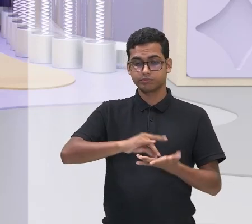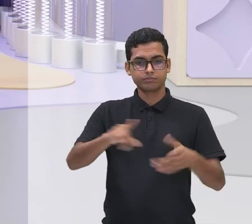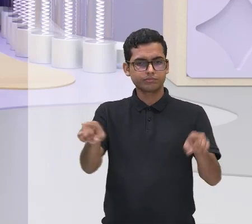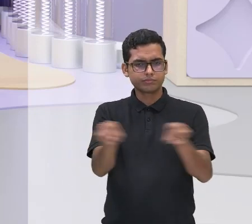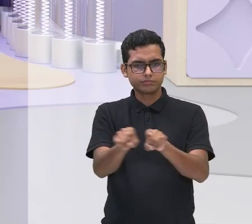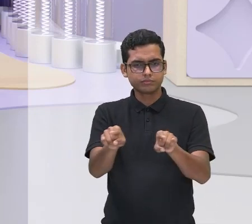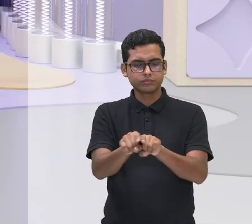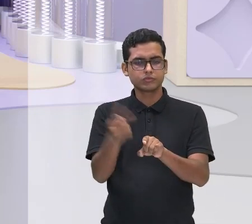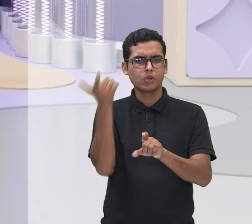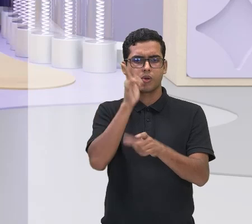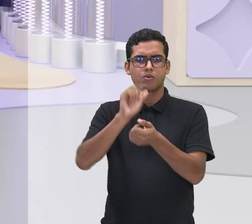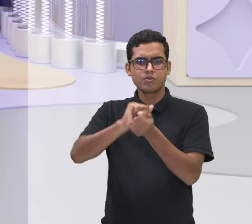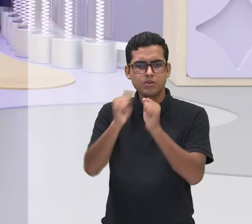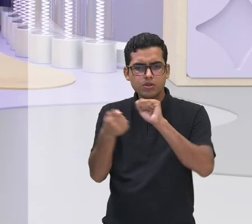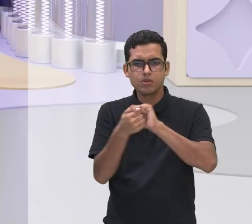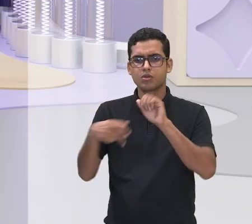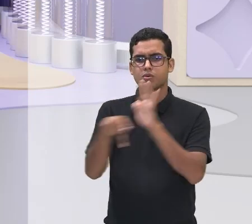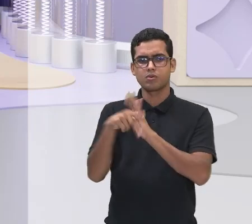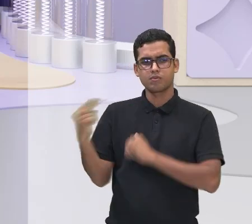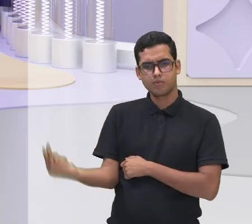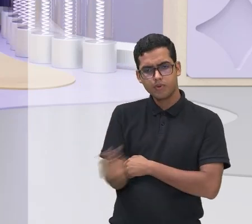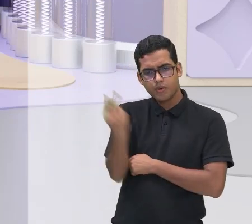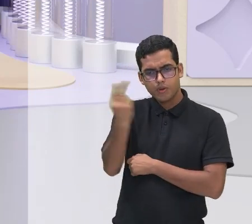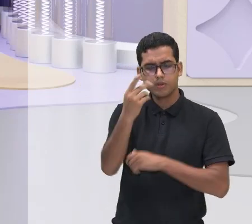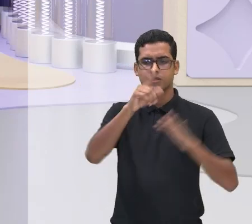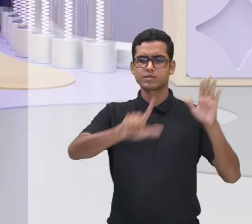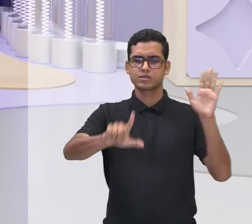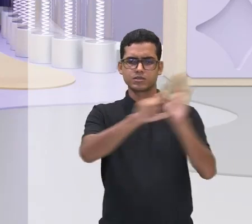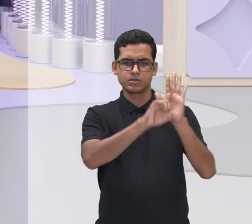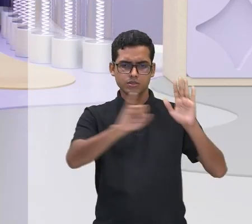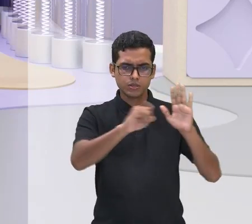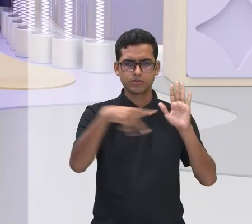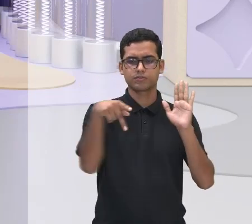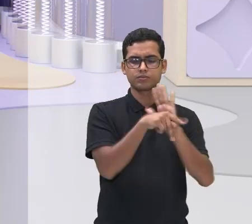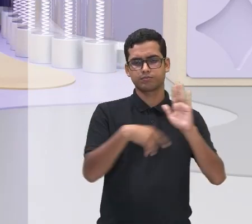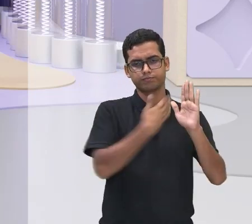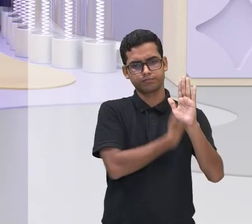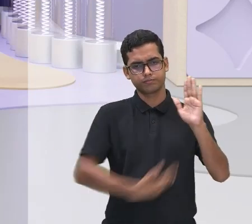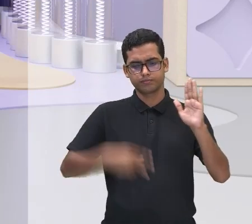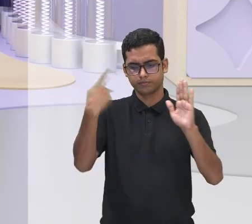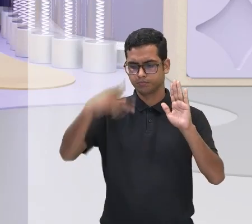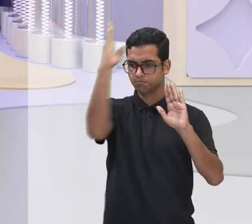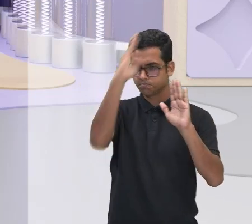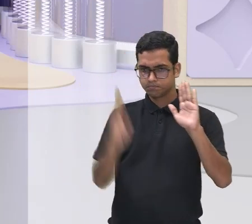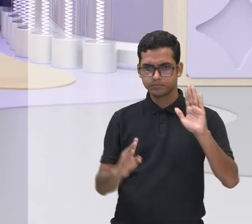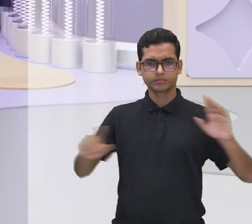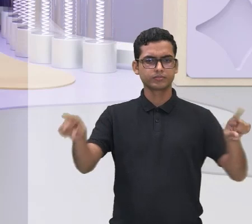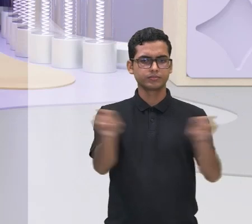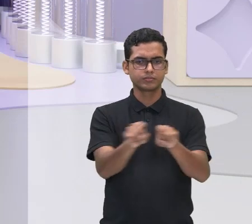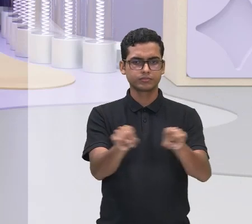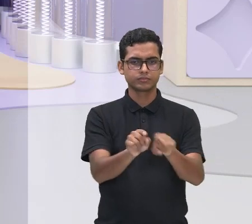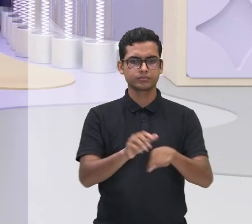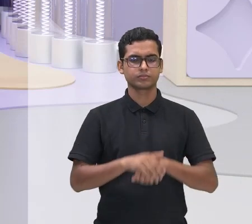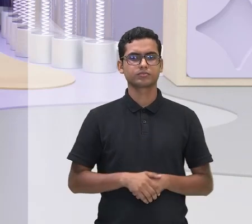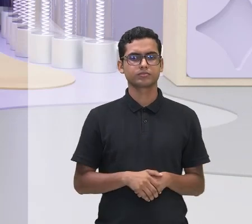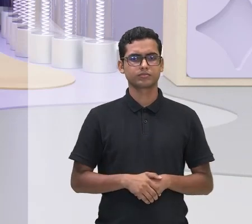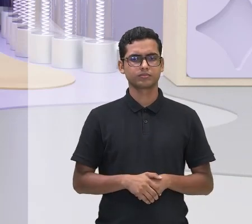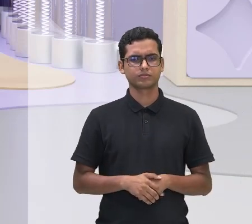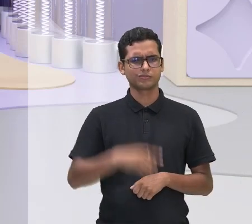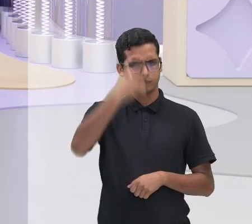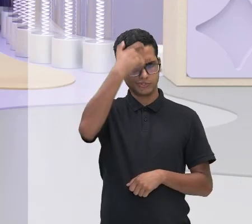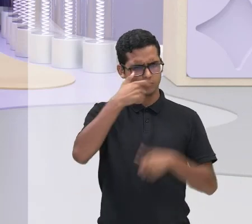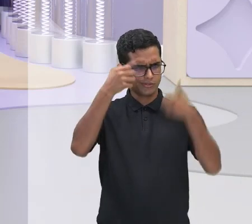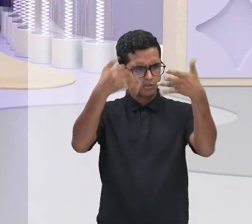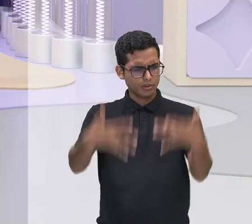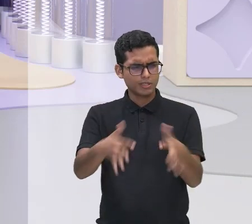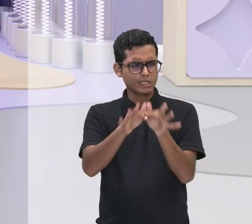tempo, adaptando esses valores às leis que regem o Estado brasileiro. Né? Eu falando isso parece que é simples, né? Que